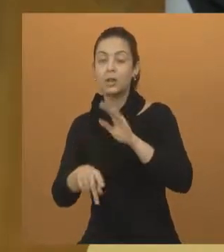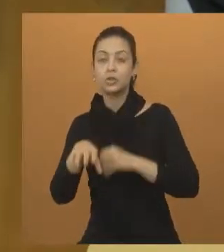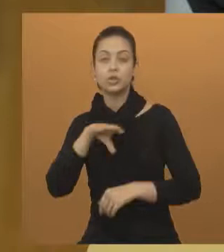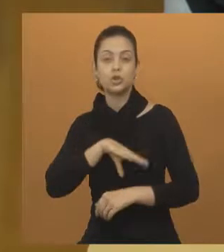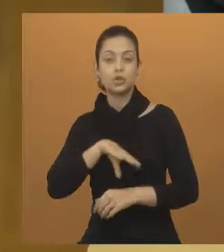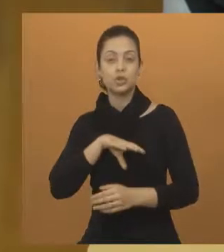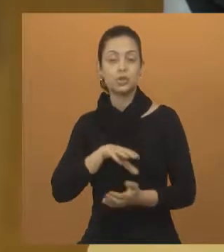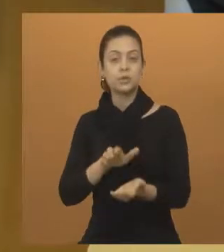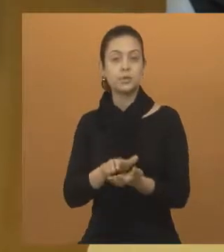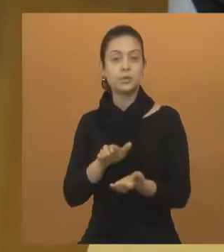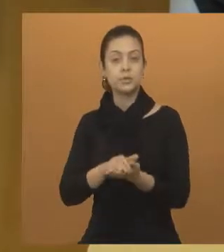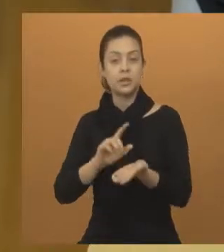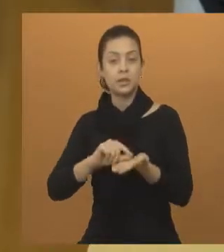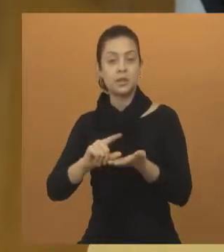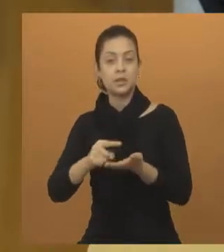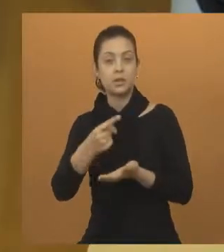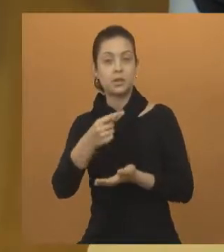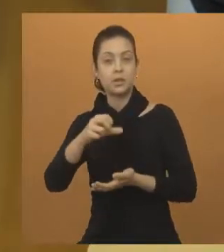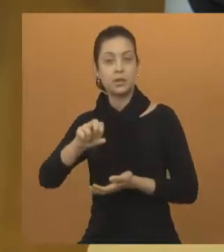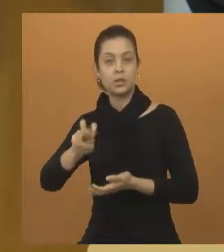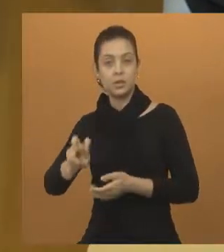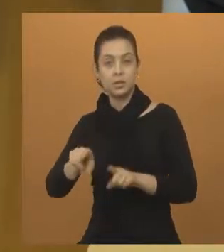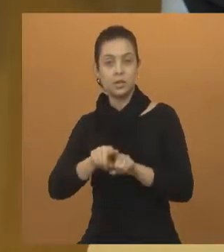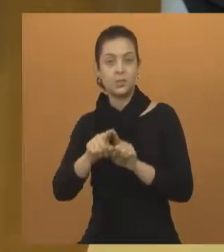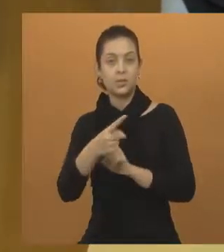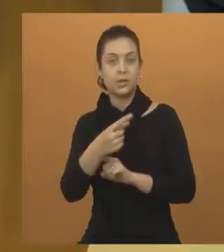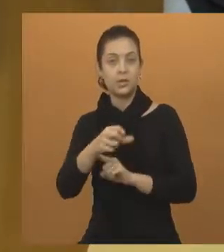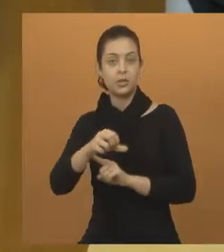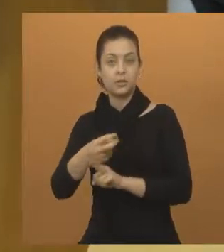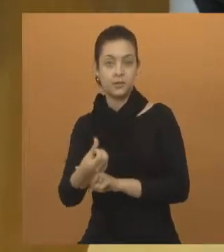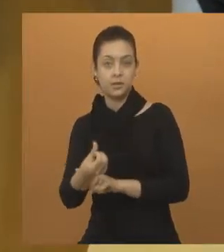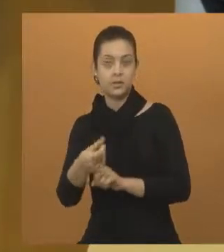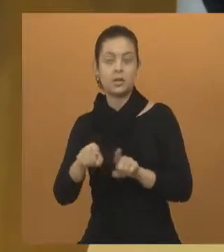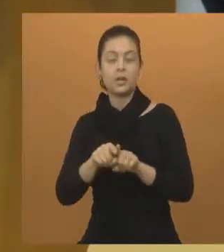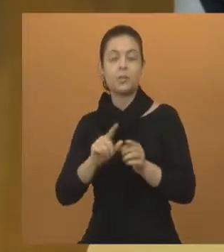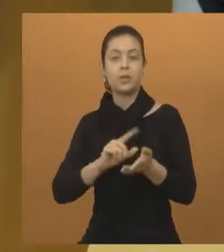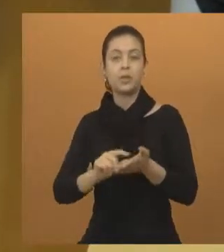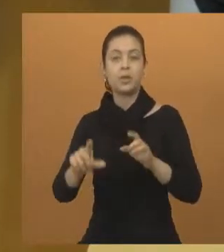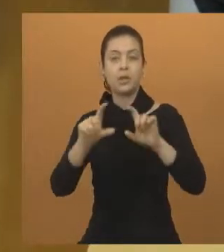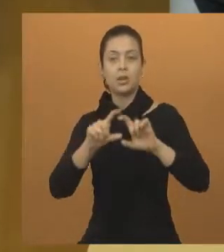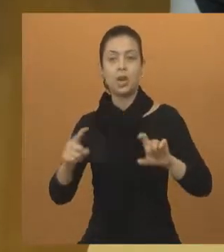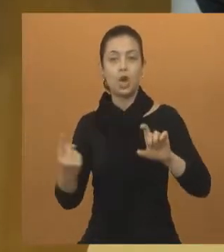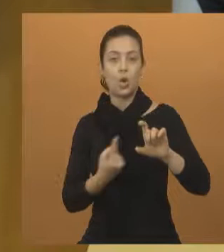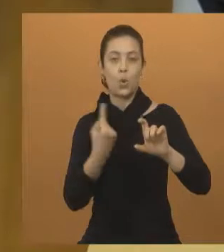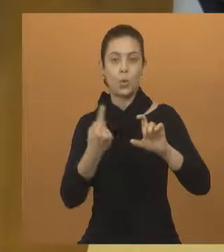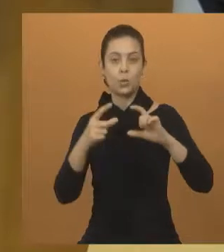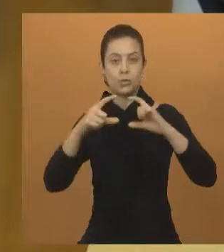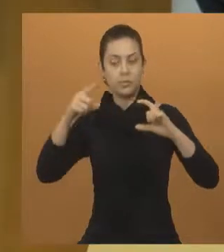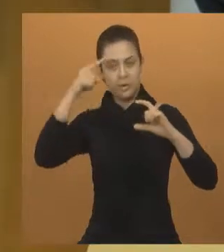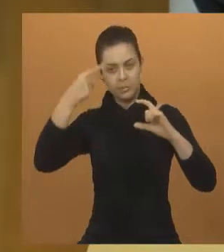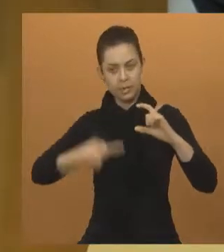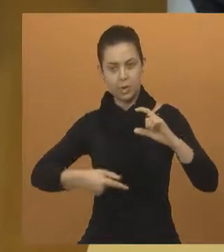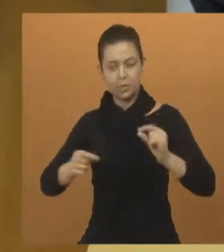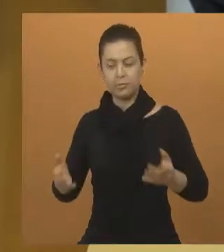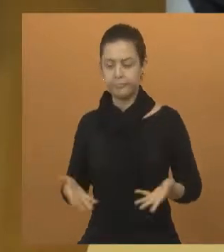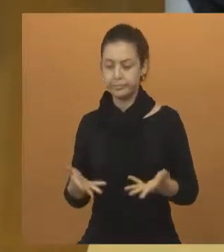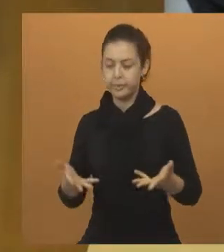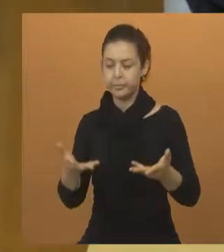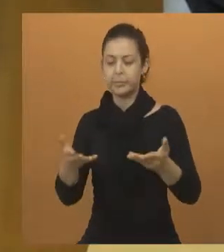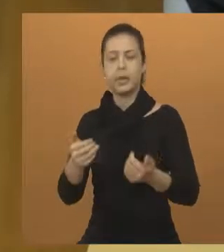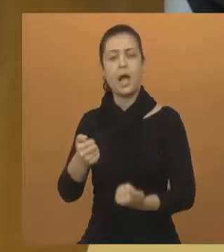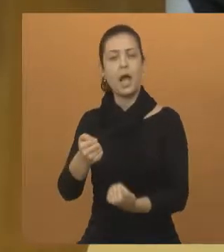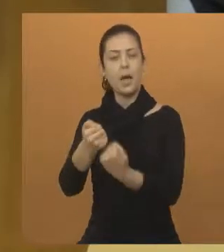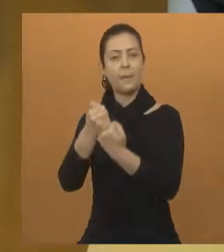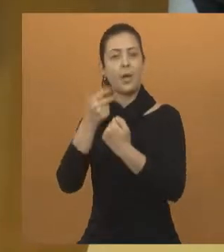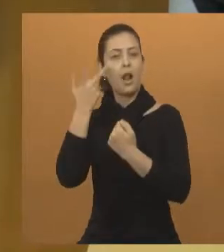Município, em seus artigos 195 e 196, parágrafo único, determina o estímulo e o apoio